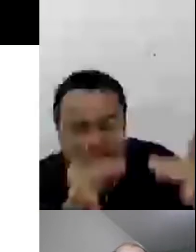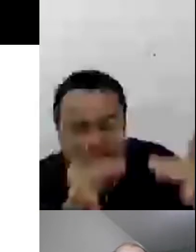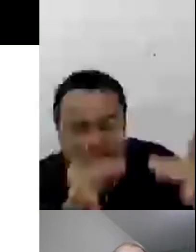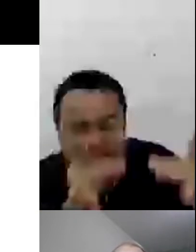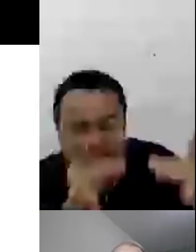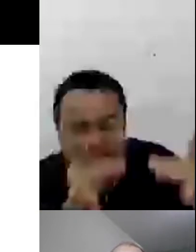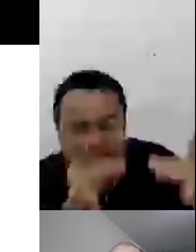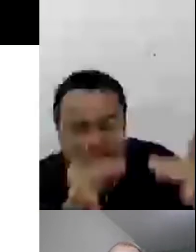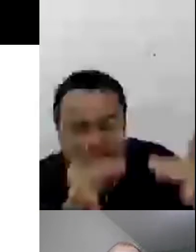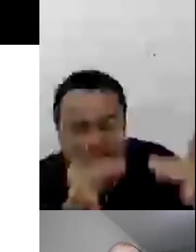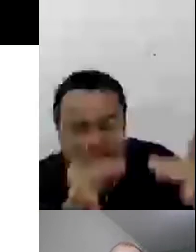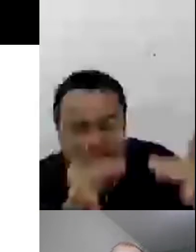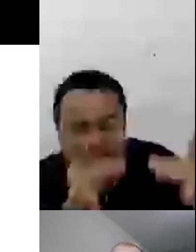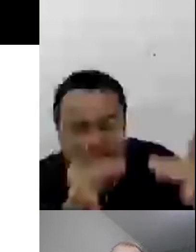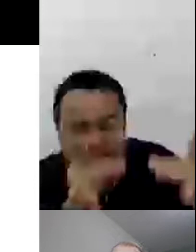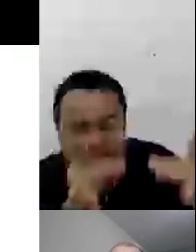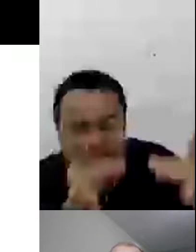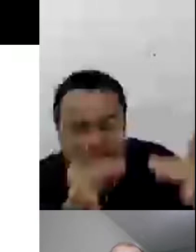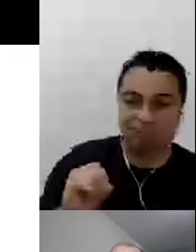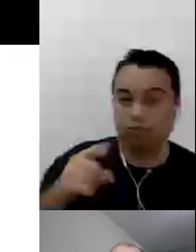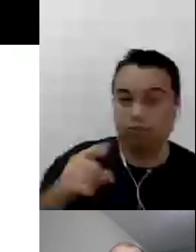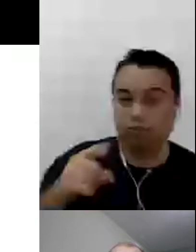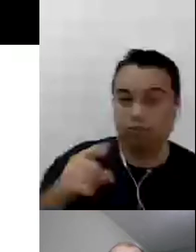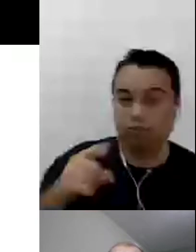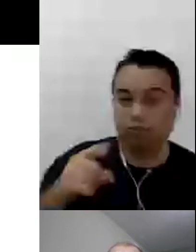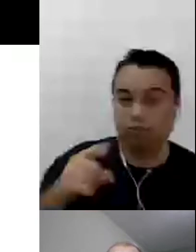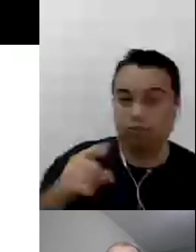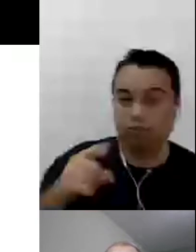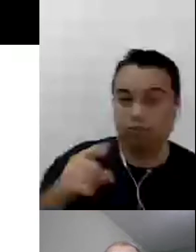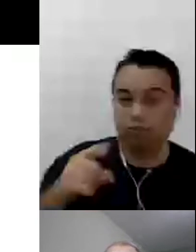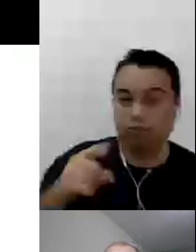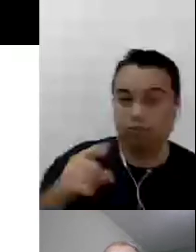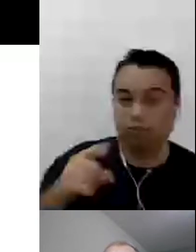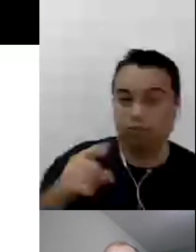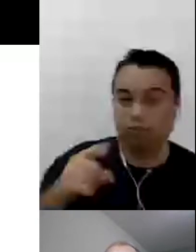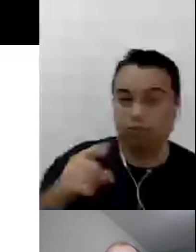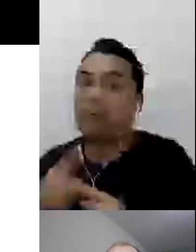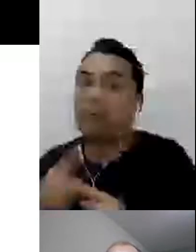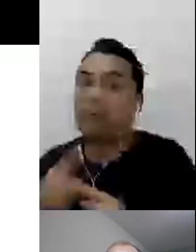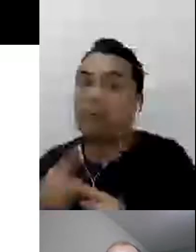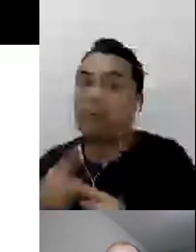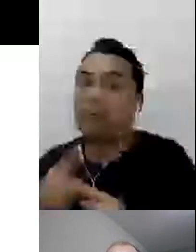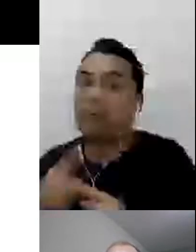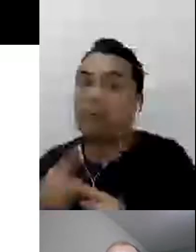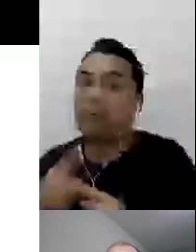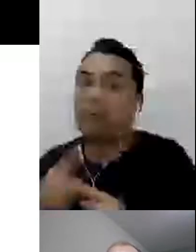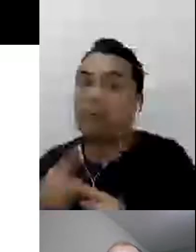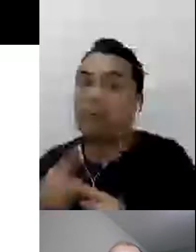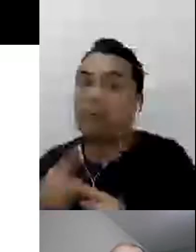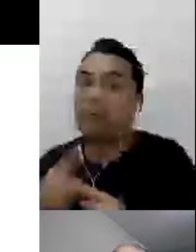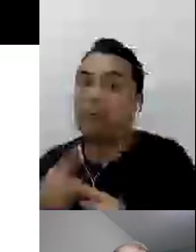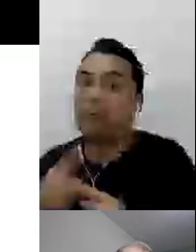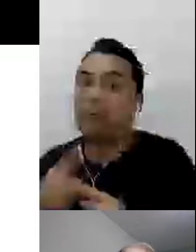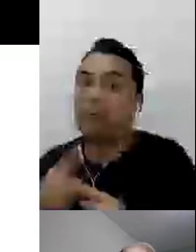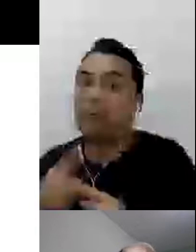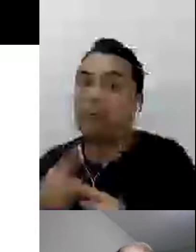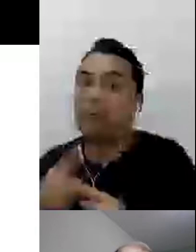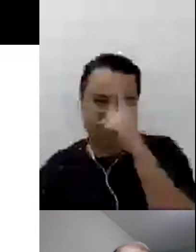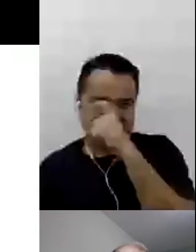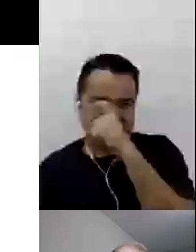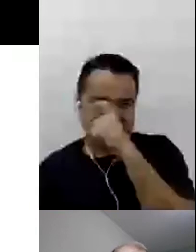isso no mundo real, porque isso pode eventualmente trazer riscos ou serem muito difíceis